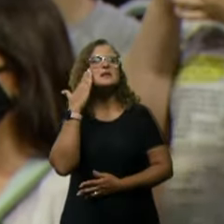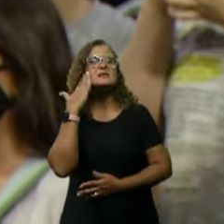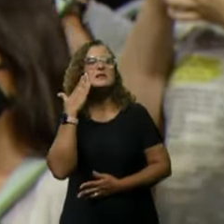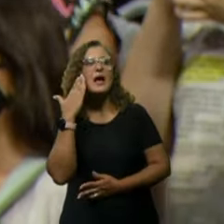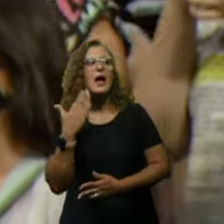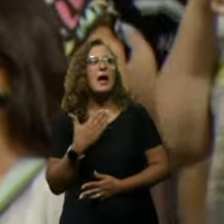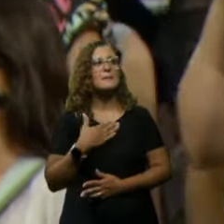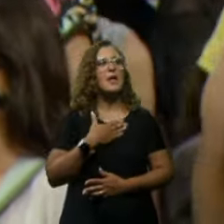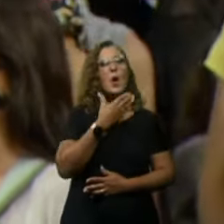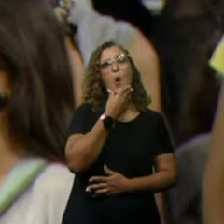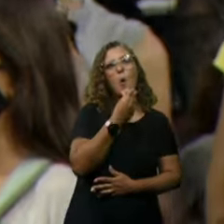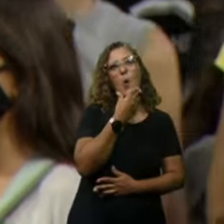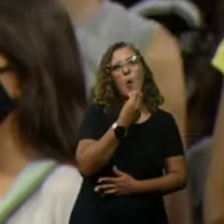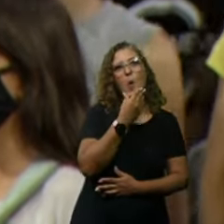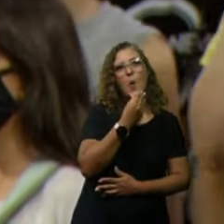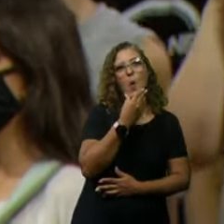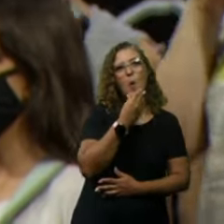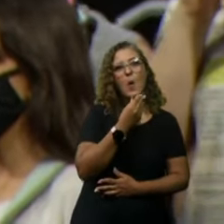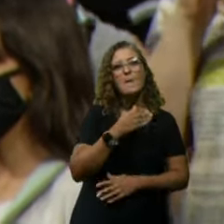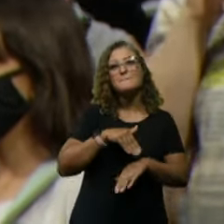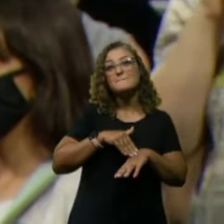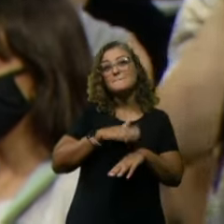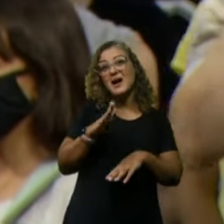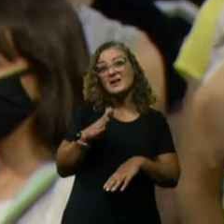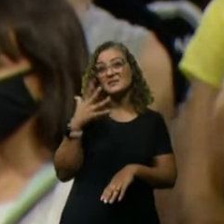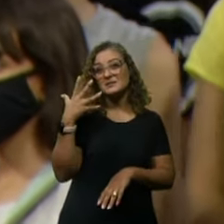tem homens mais bonitos